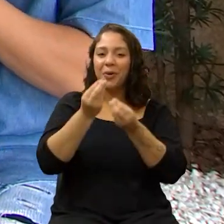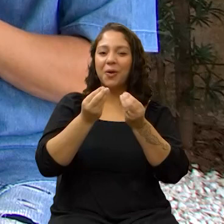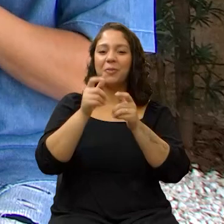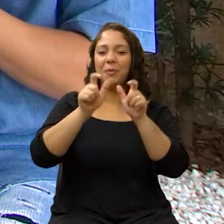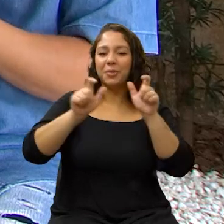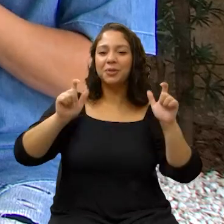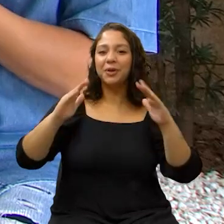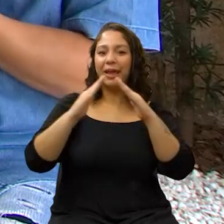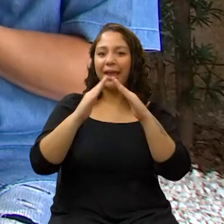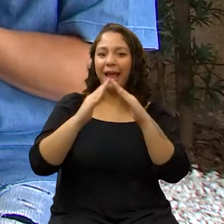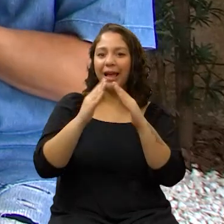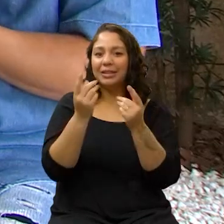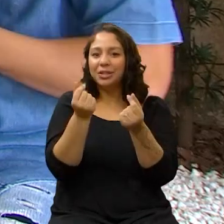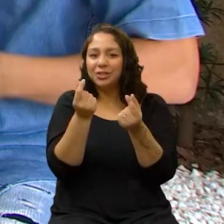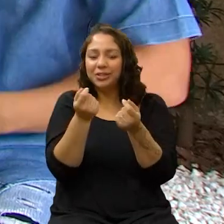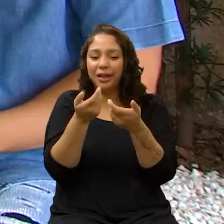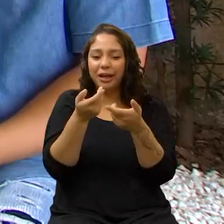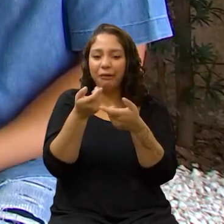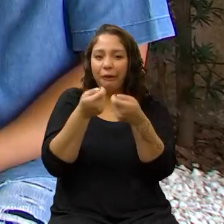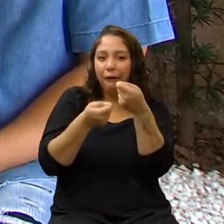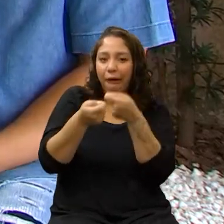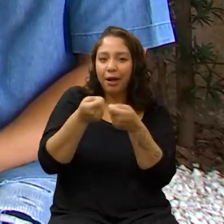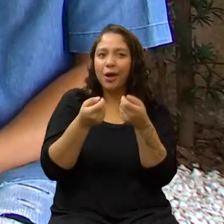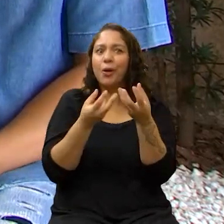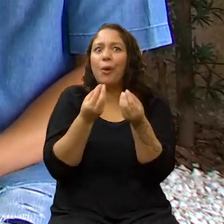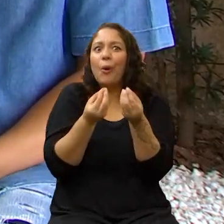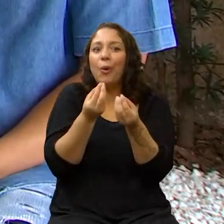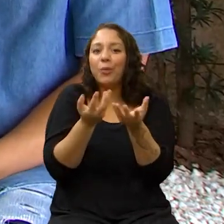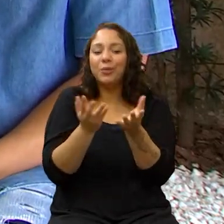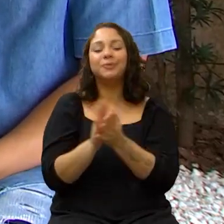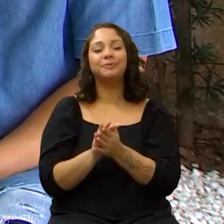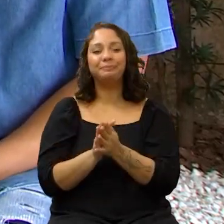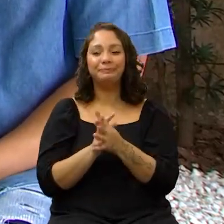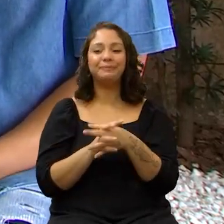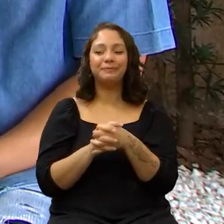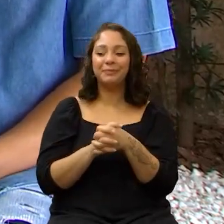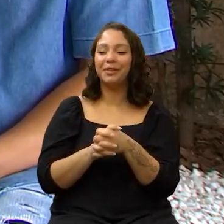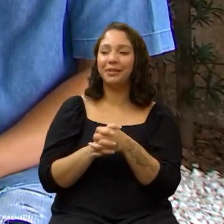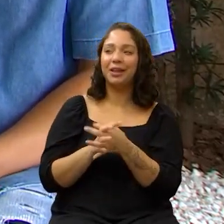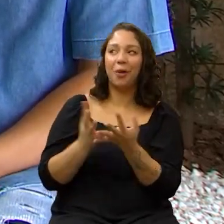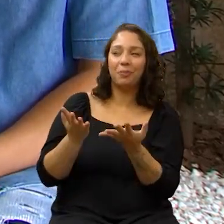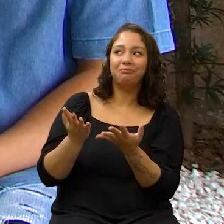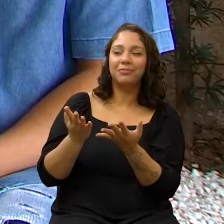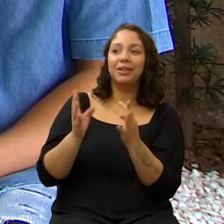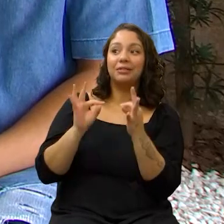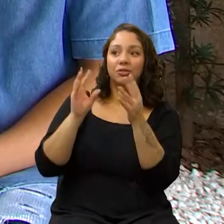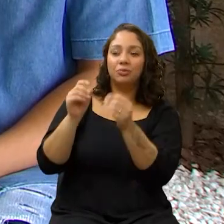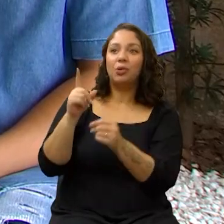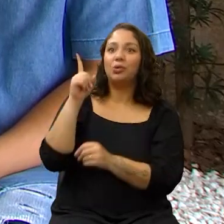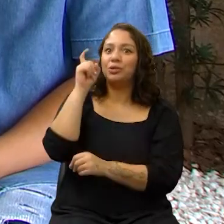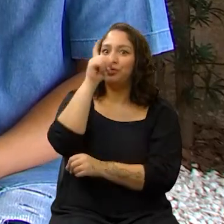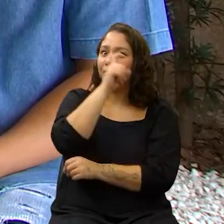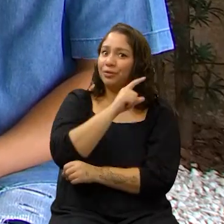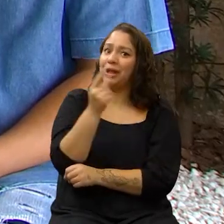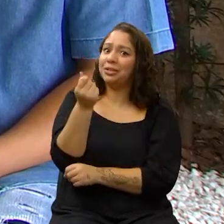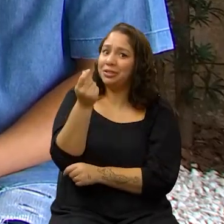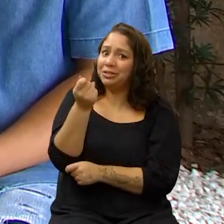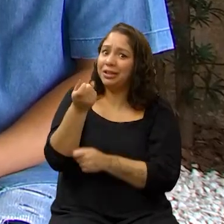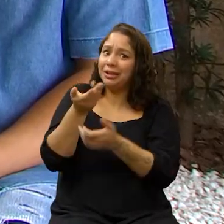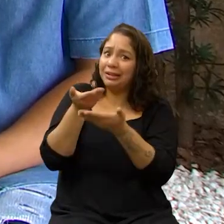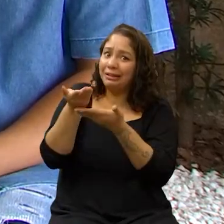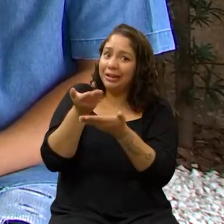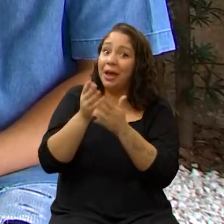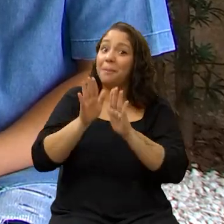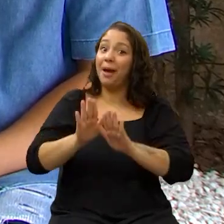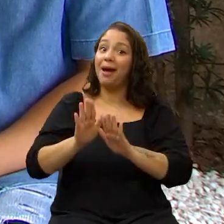casa está lidando com o dinheiro? Olha, em todo mundo você tem uma dificuldade, as pessoas têm dificuldade de lidar com o dinheiro,